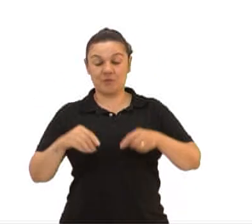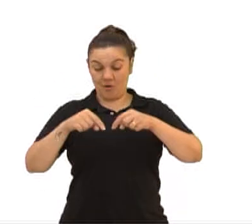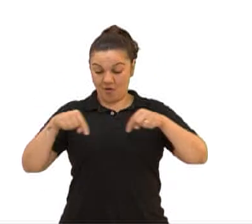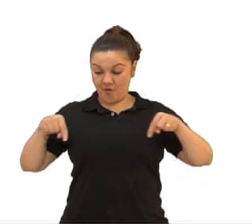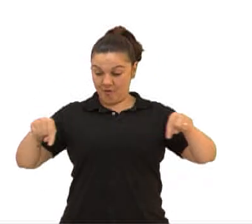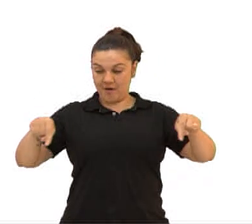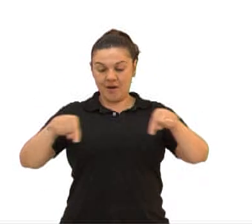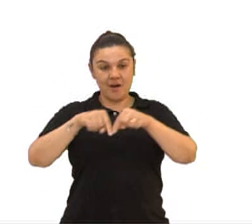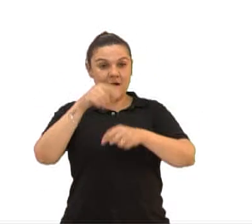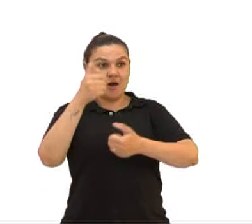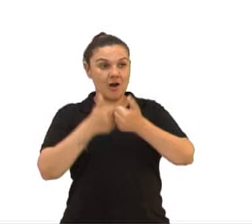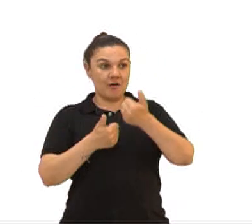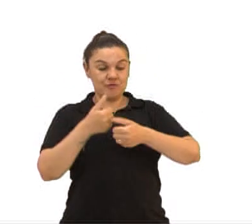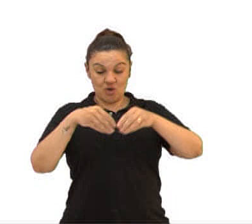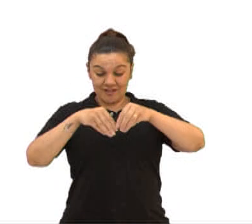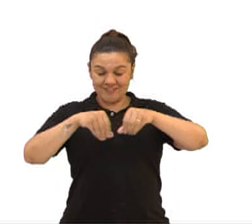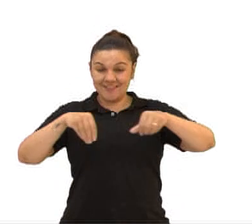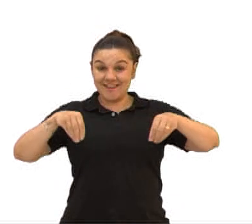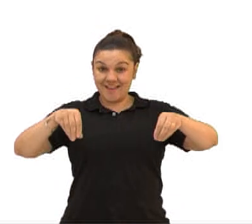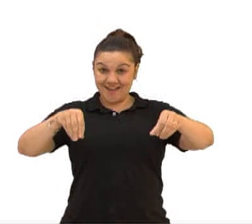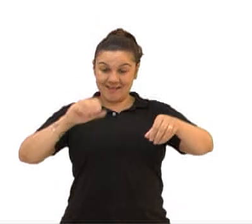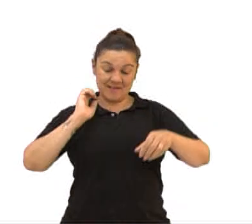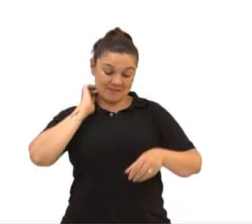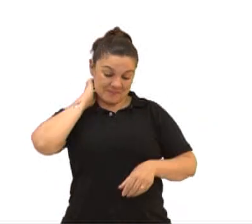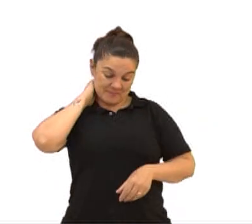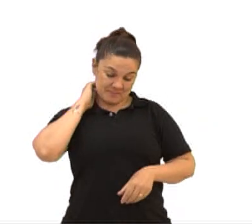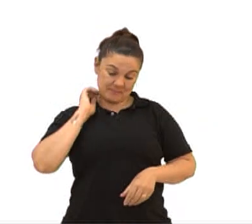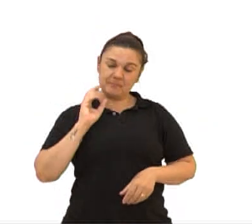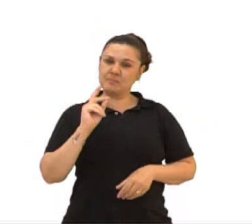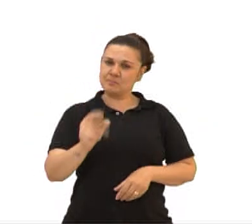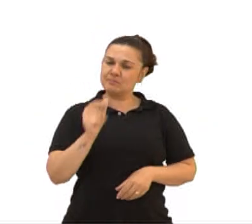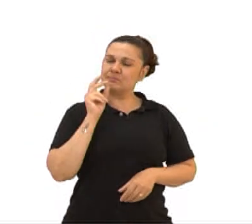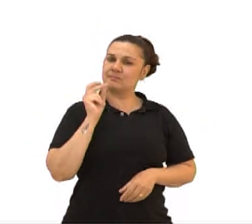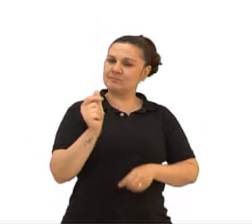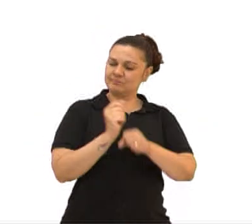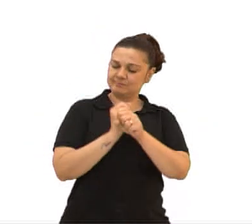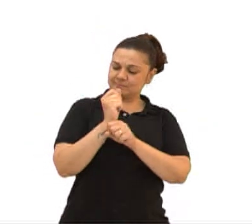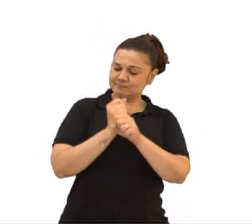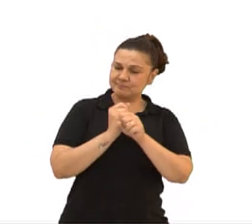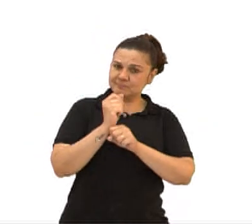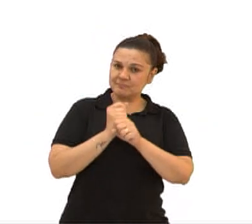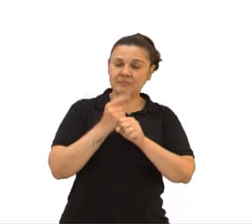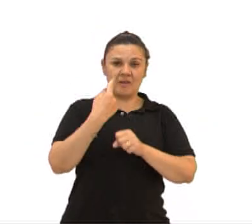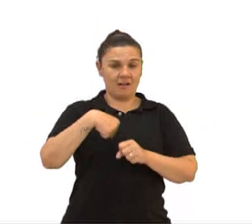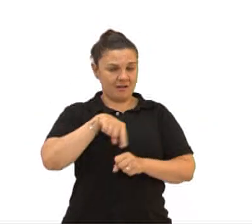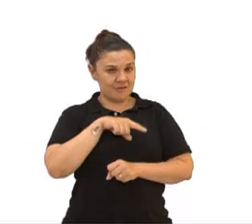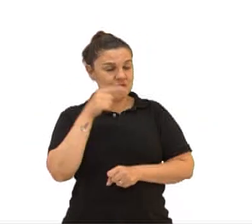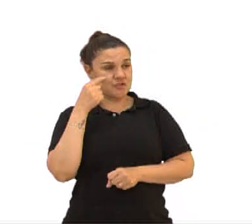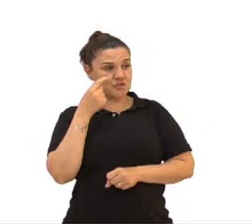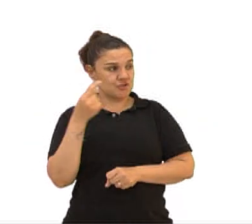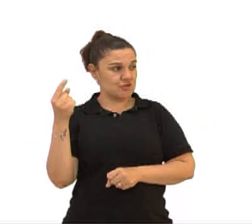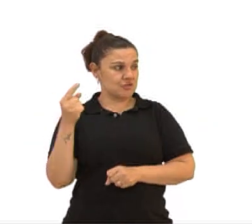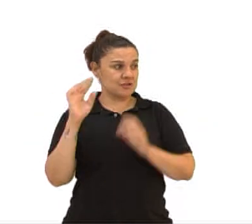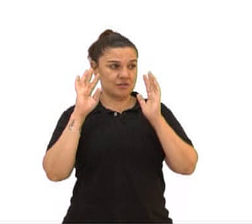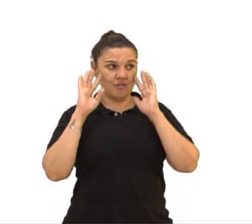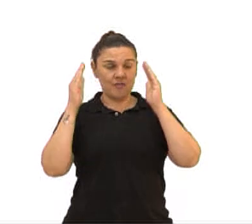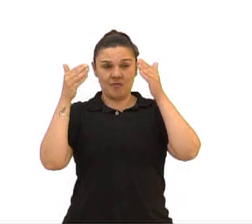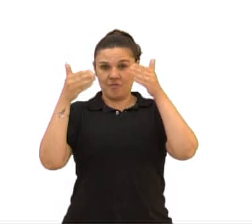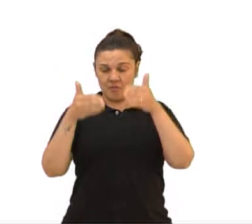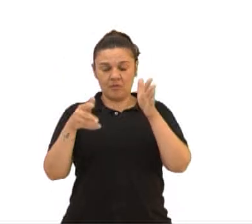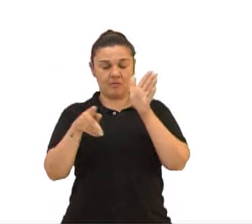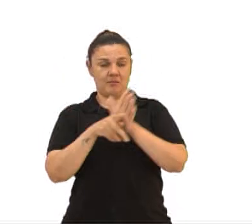de futebol de terra. Então, durante muito tempo, né, nós tínhamos essa modalidade